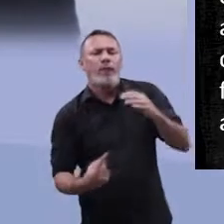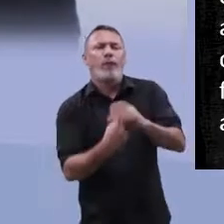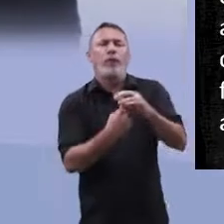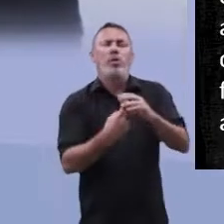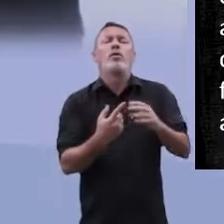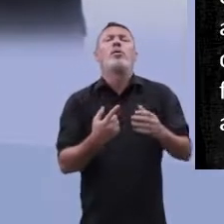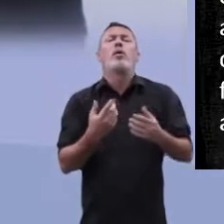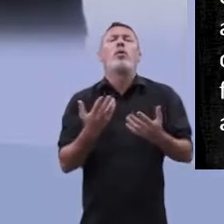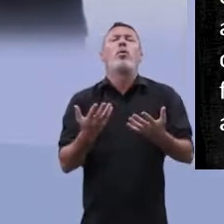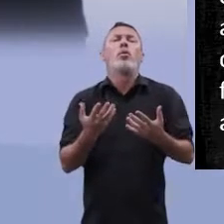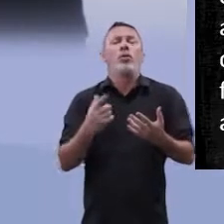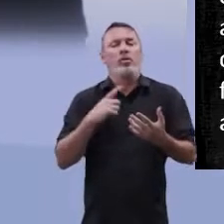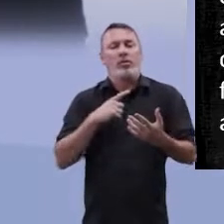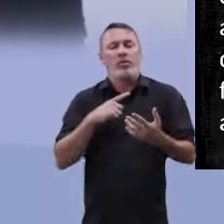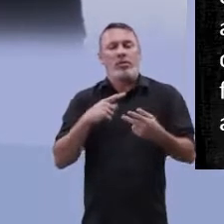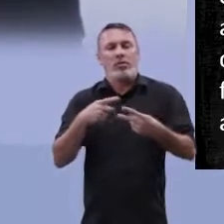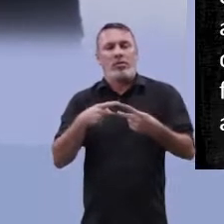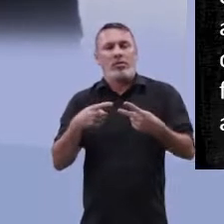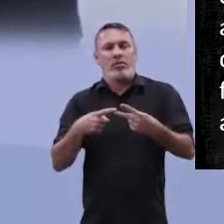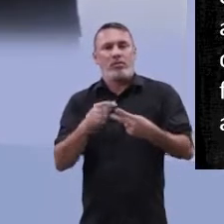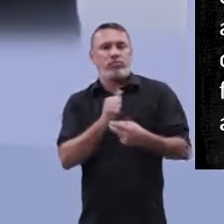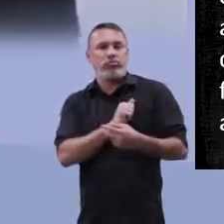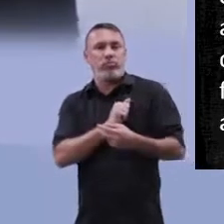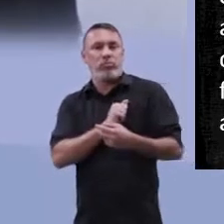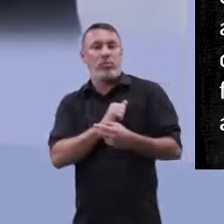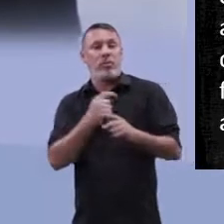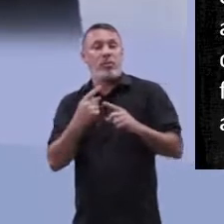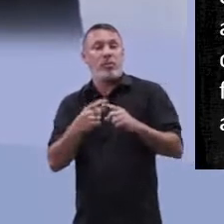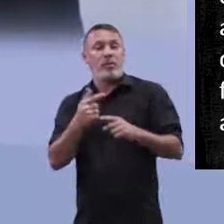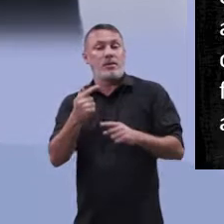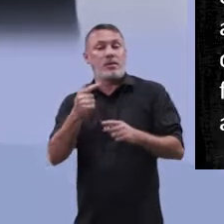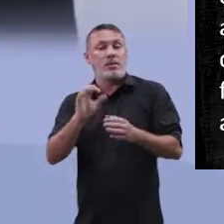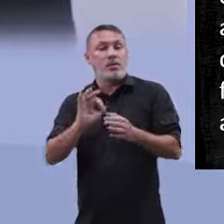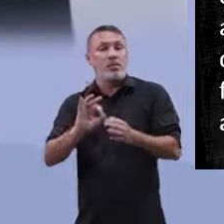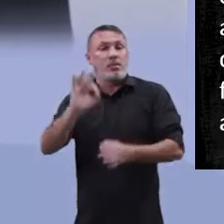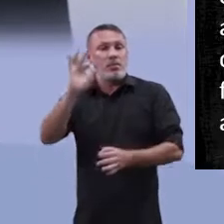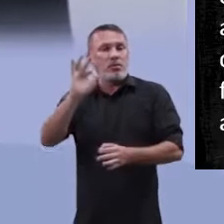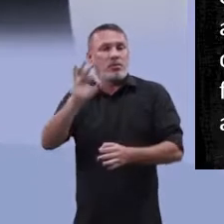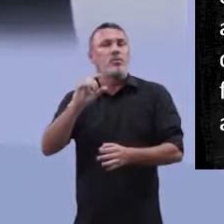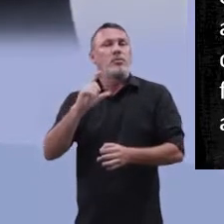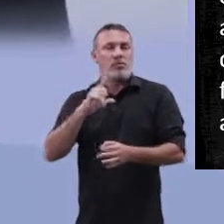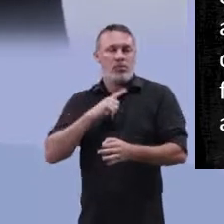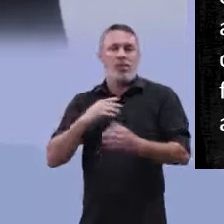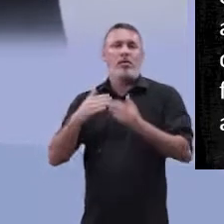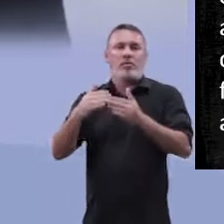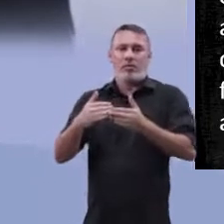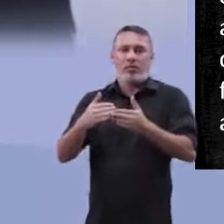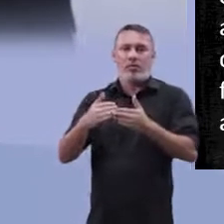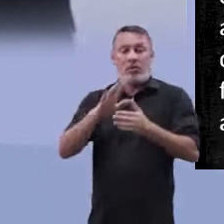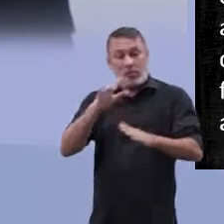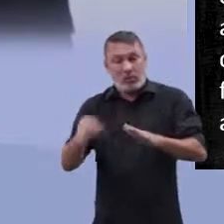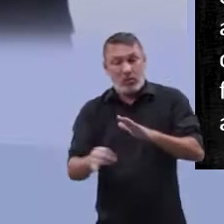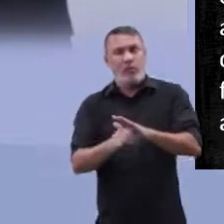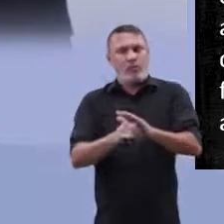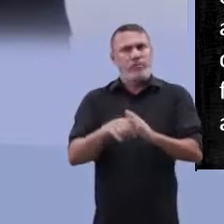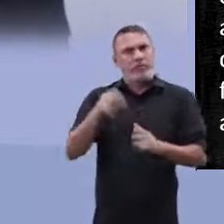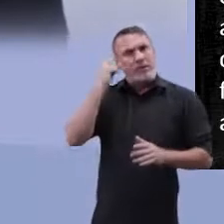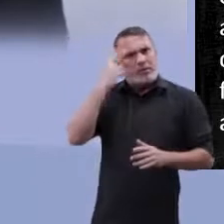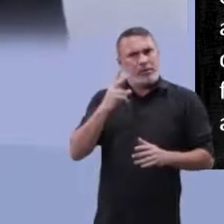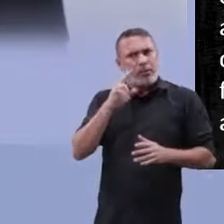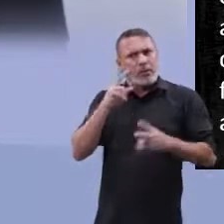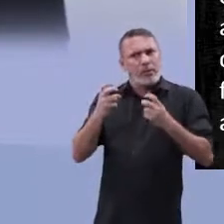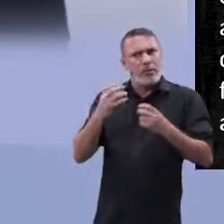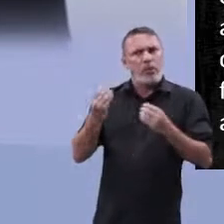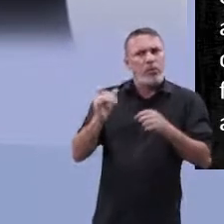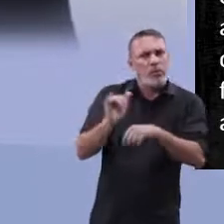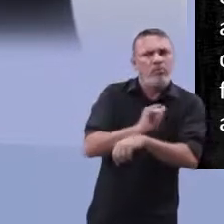compartimento ali que furar, vai vazar daquela parte ali, as outras 2 partes, até 7 metros, vão ficar no navio.